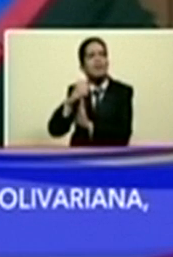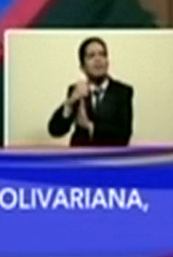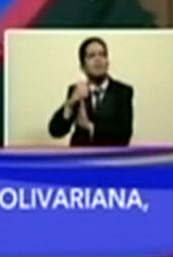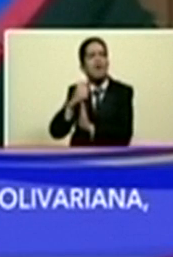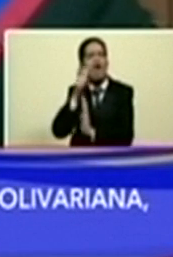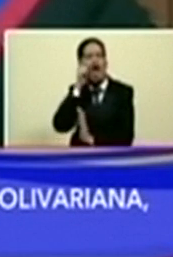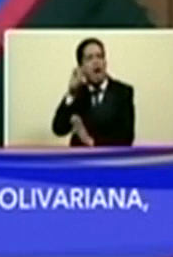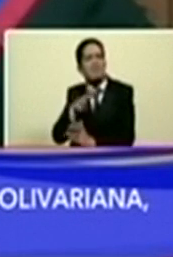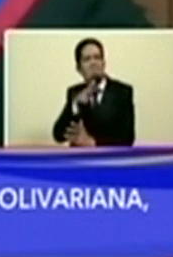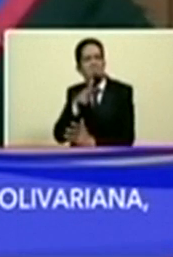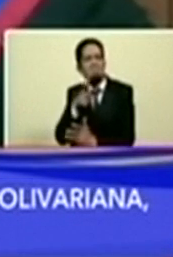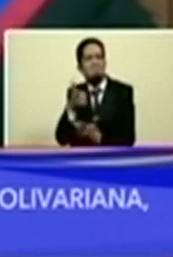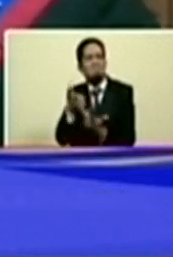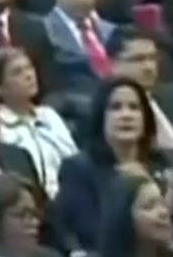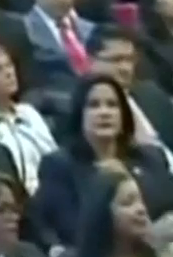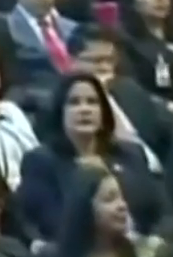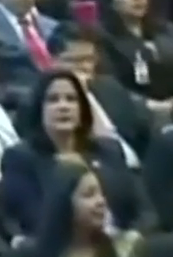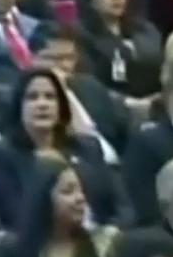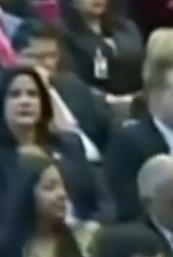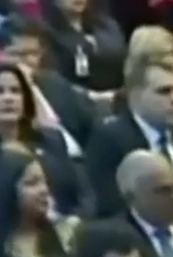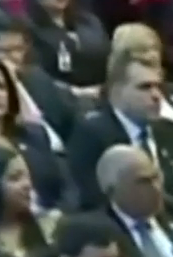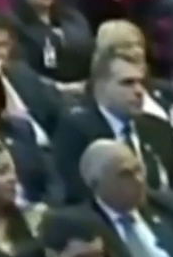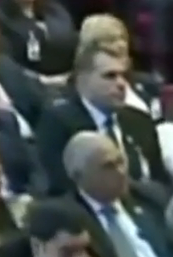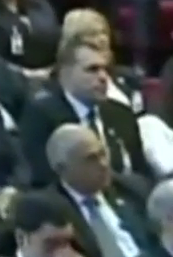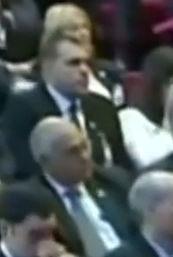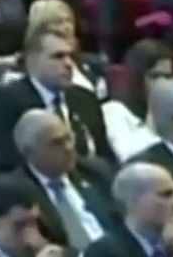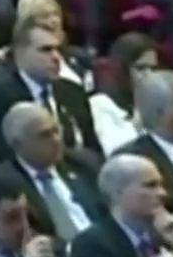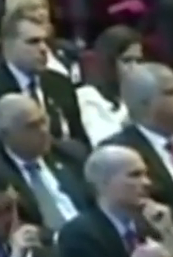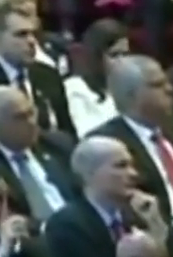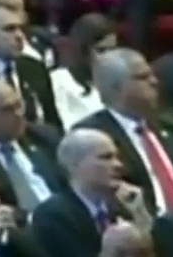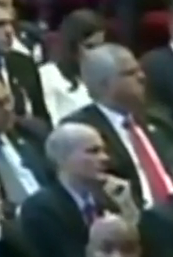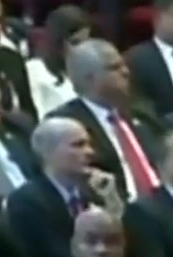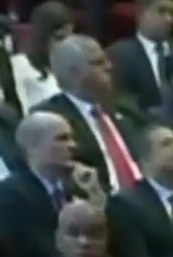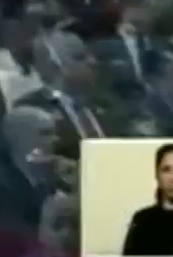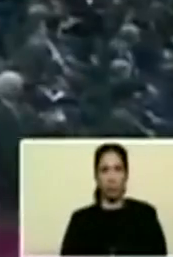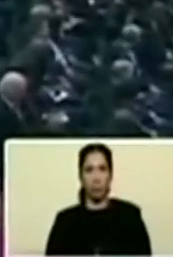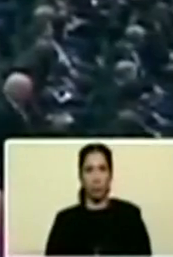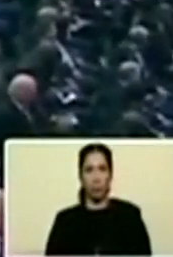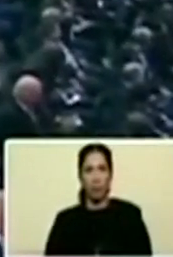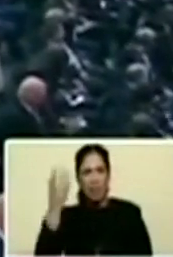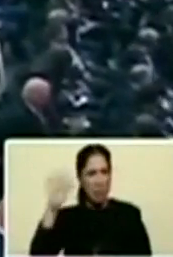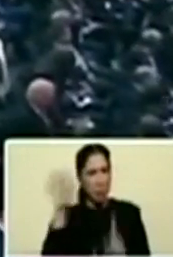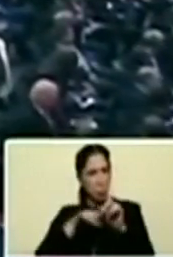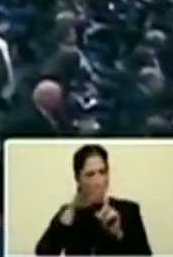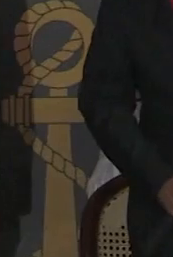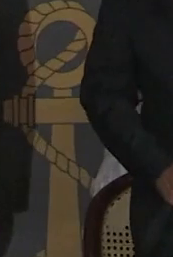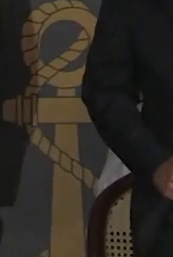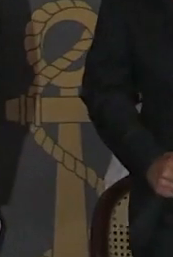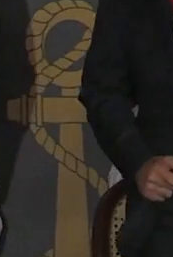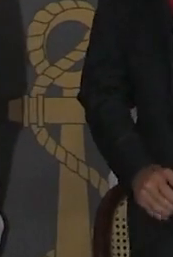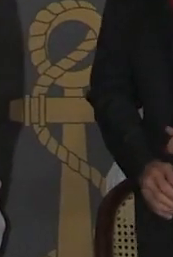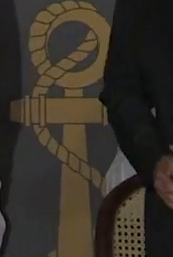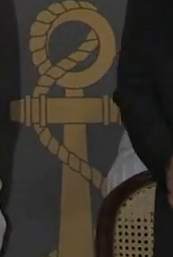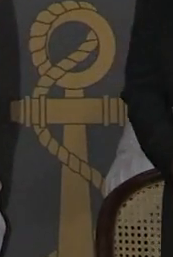feita como o presidente já emocionaram o brasil foi um dos países que através da organização dos estados americanos não reconheceu a legitimidade